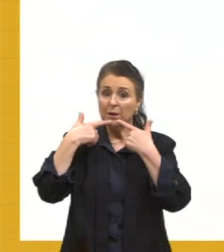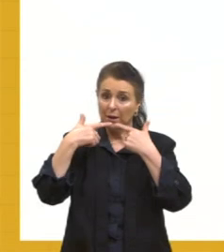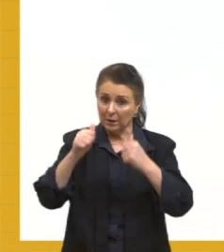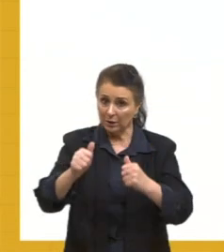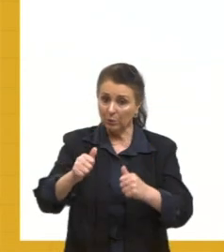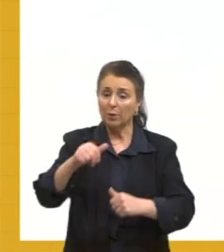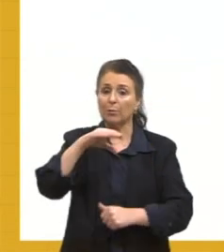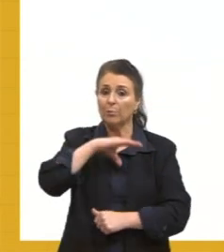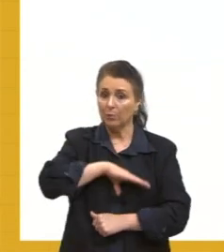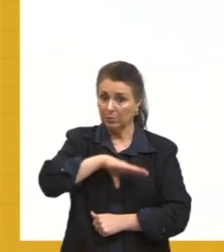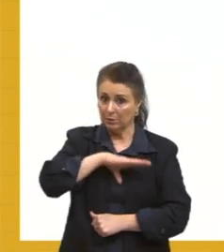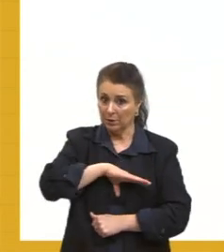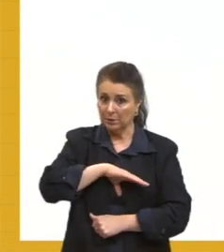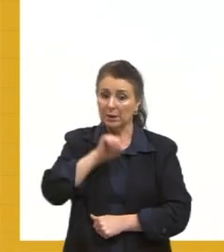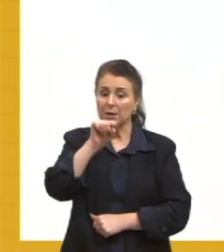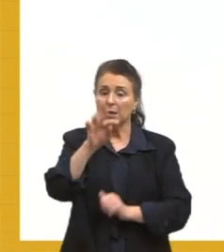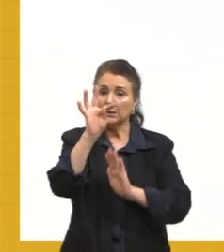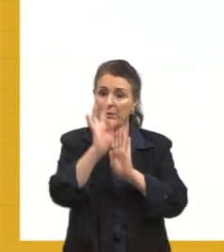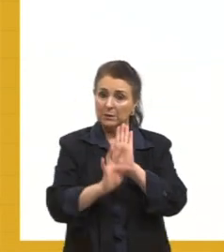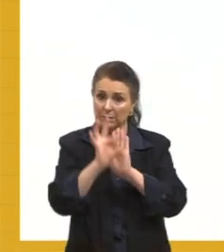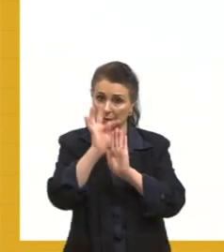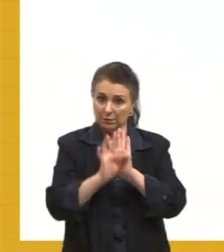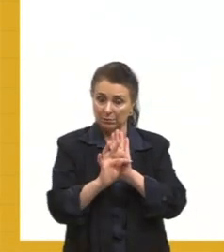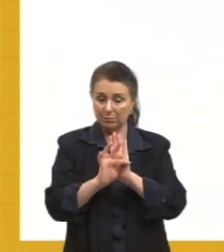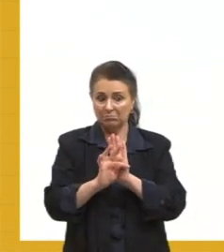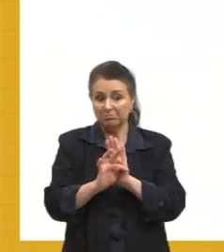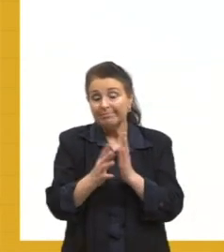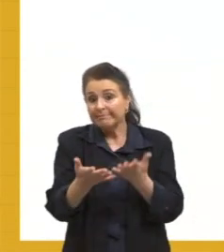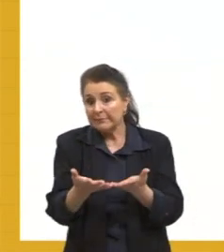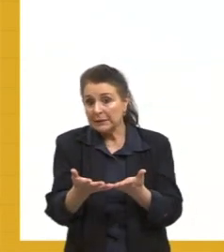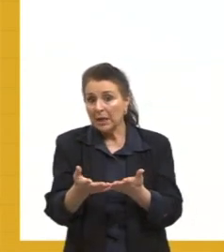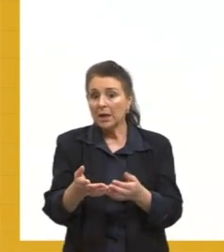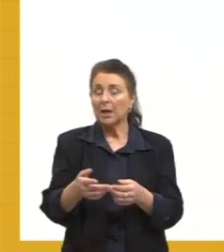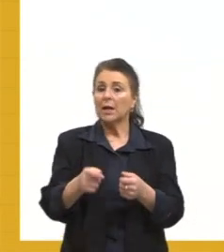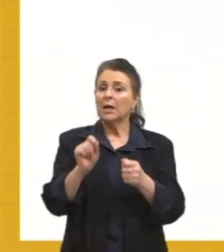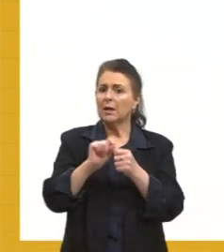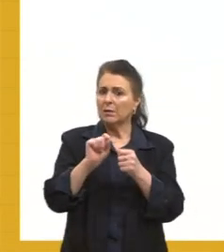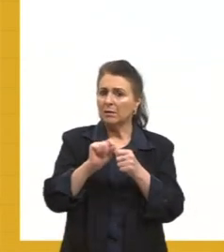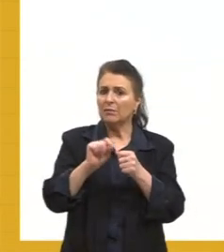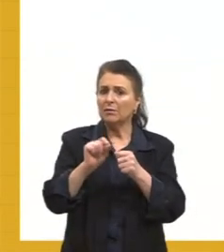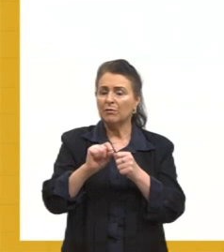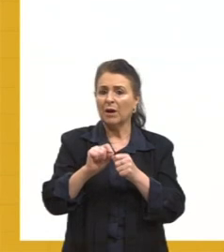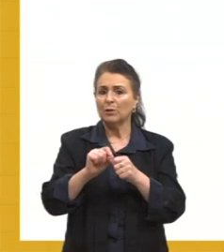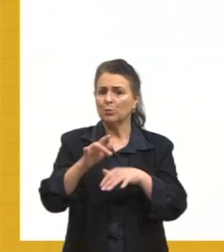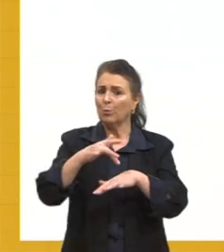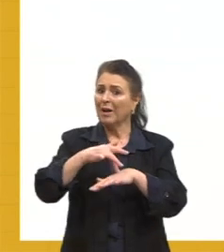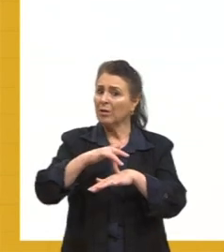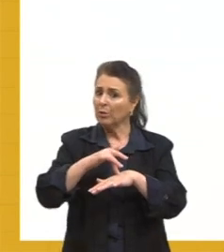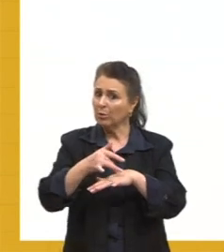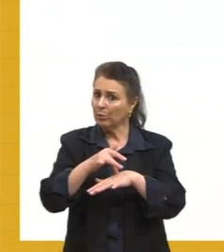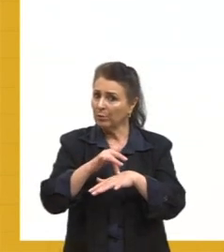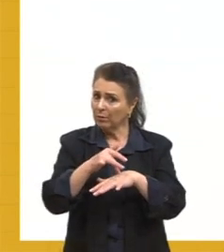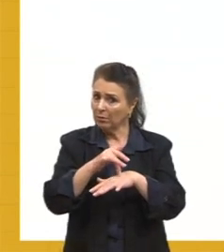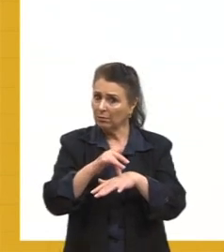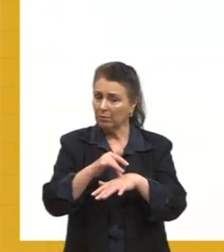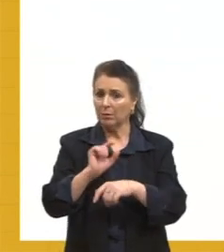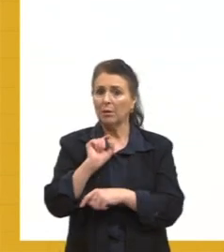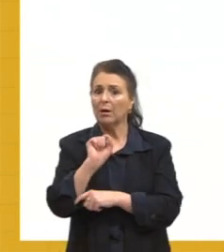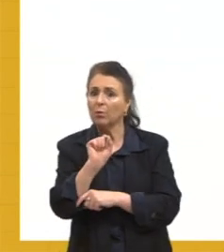E esse texto querendo ou não ele faz uma ironia a